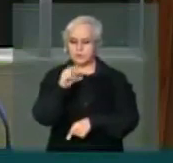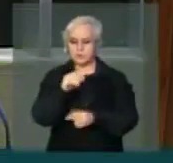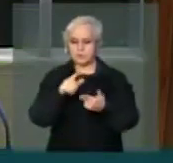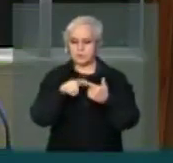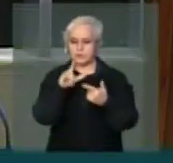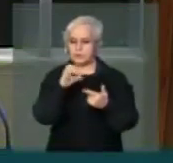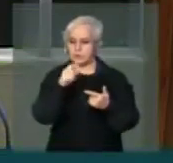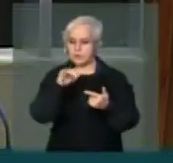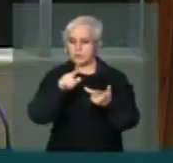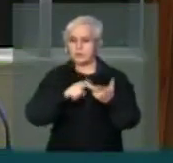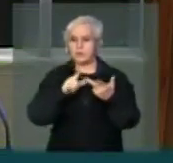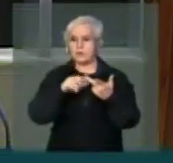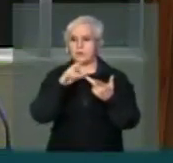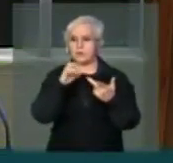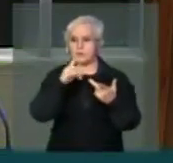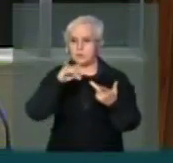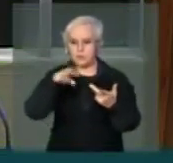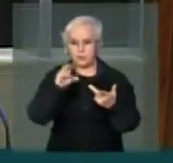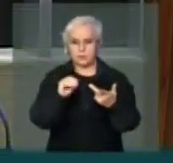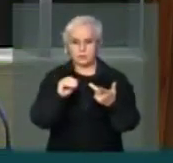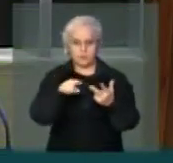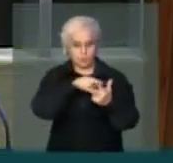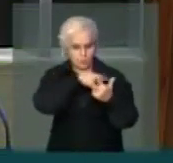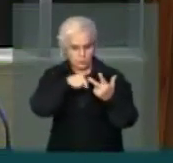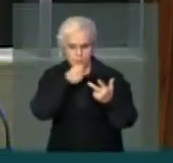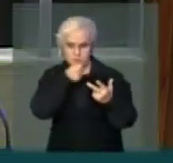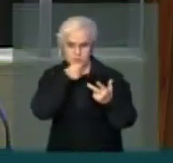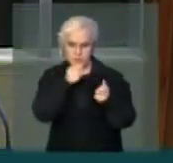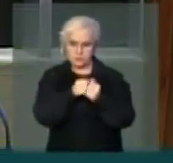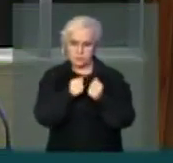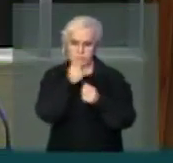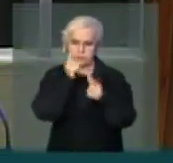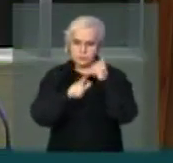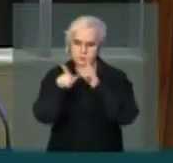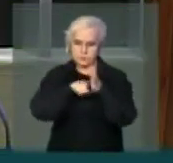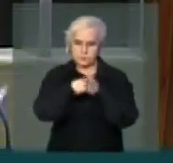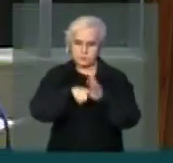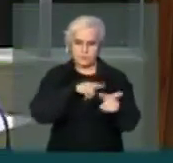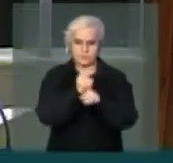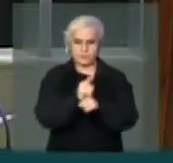Maia e o Rodrigo Burgarelli. Uma parte ao nobre deputado Mauro Benevides.